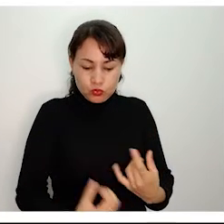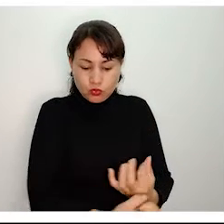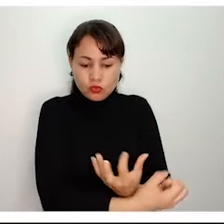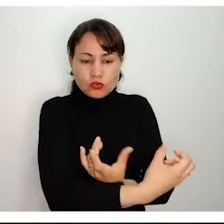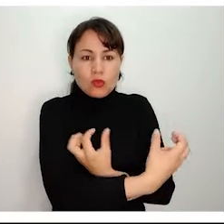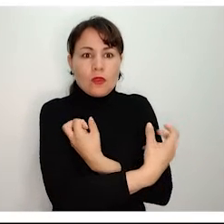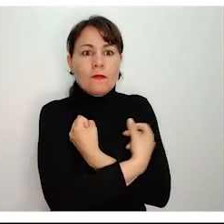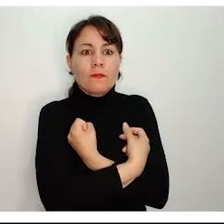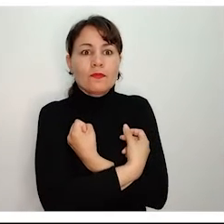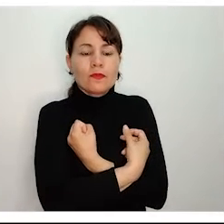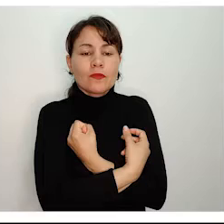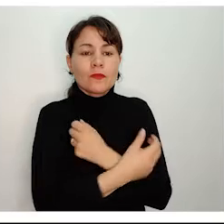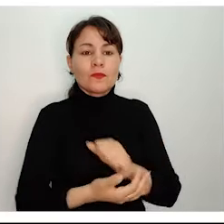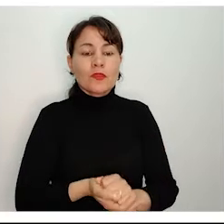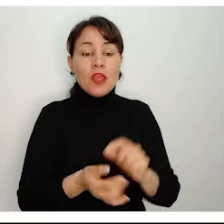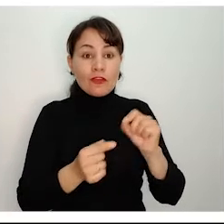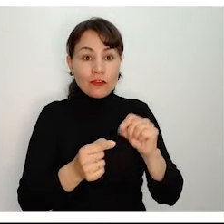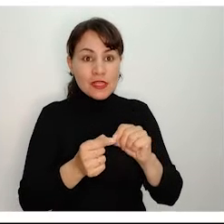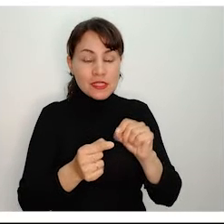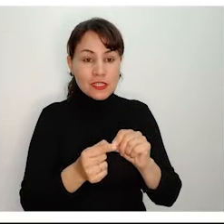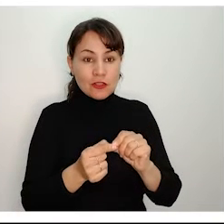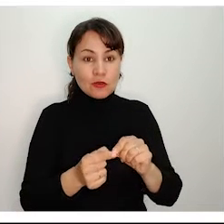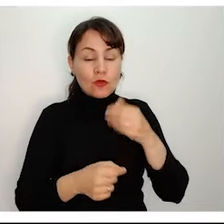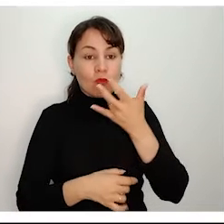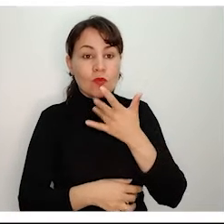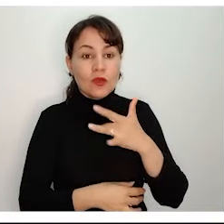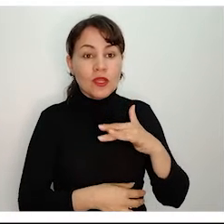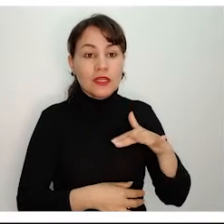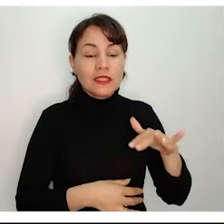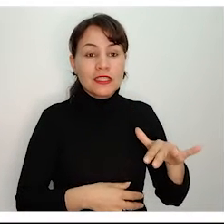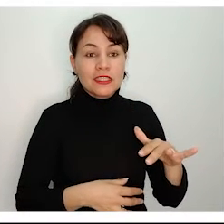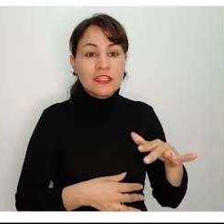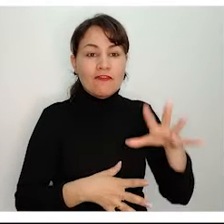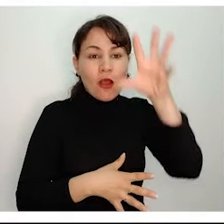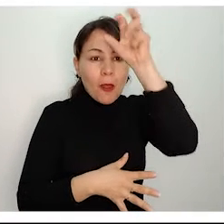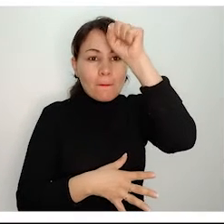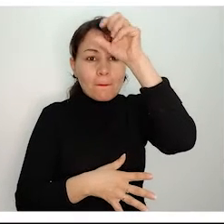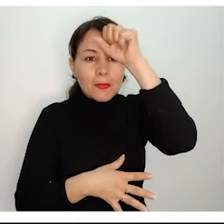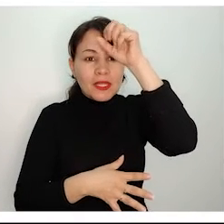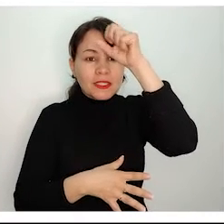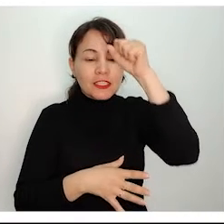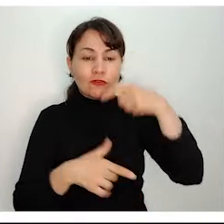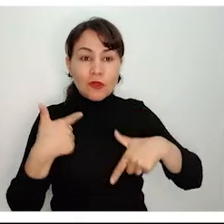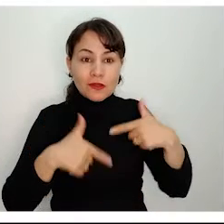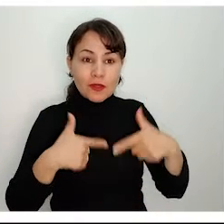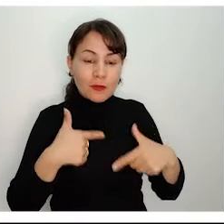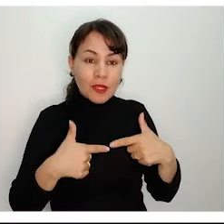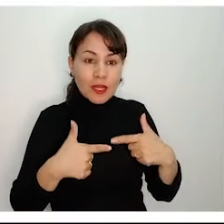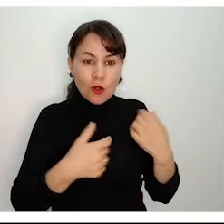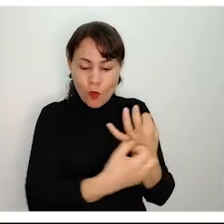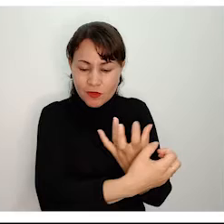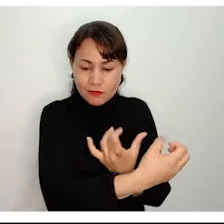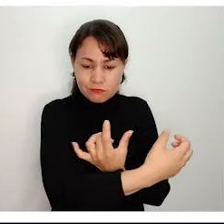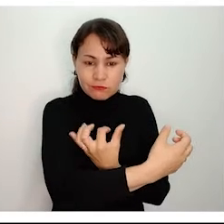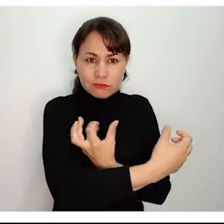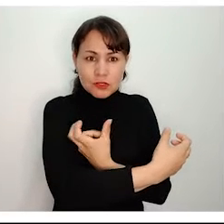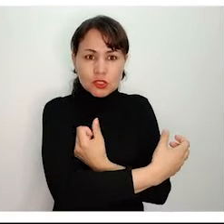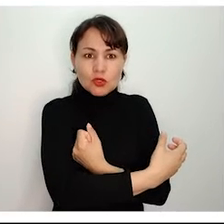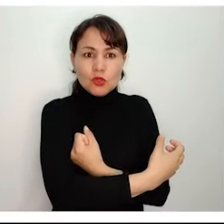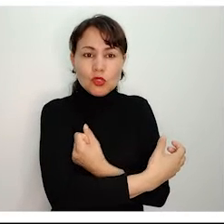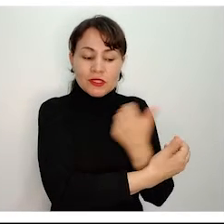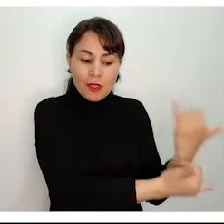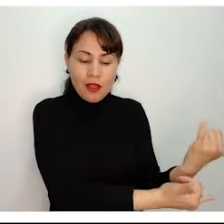por isso que nós chamamos assim, e fazendo com que a criança vá aprendendo a lidar com